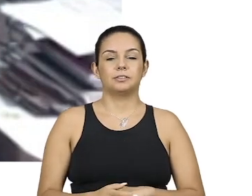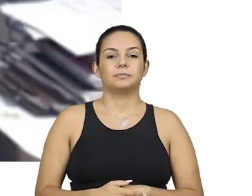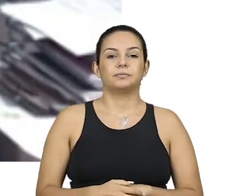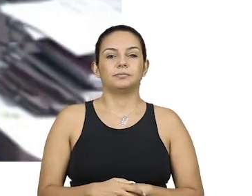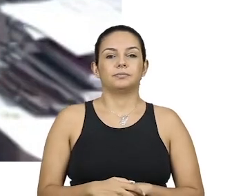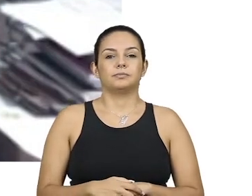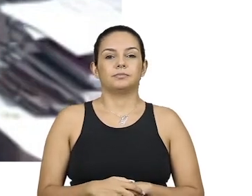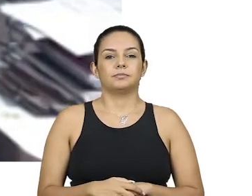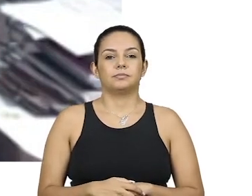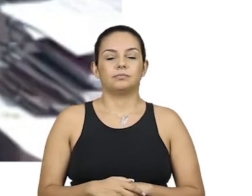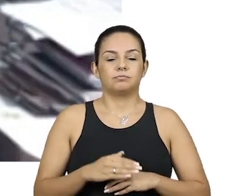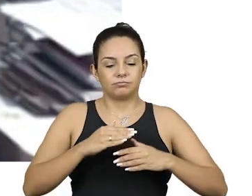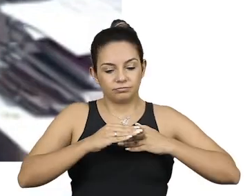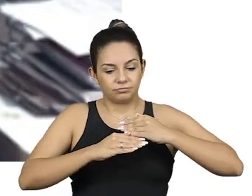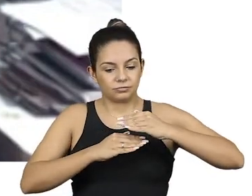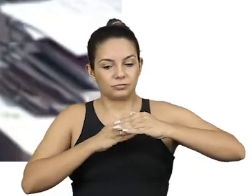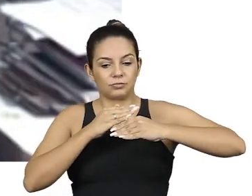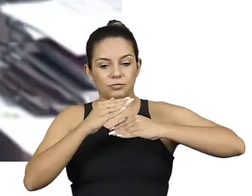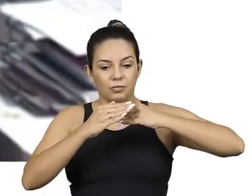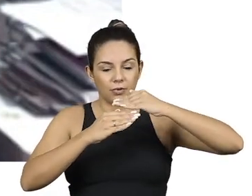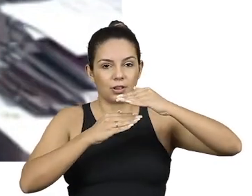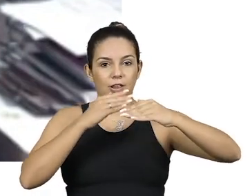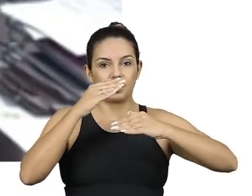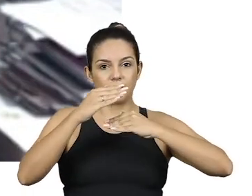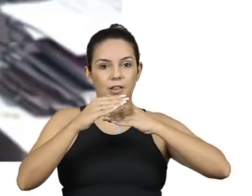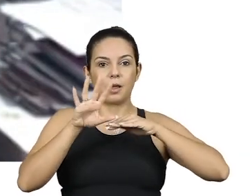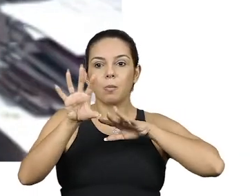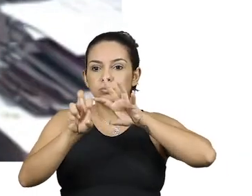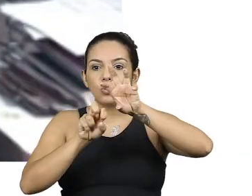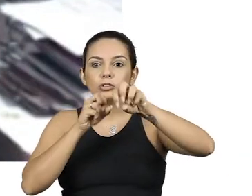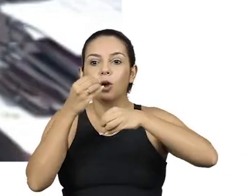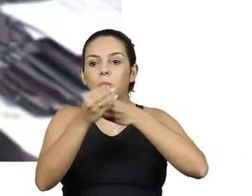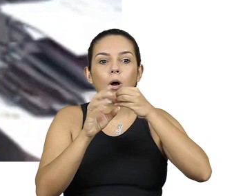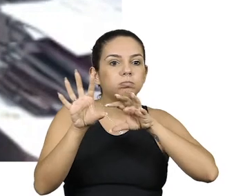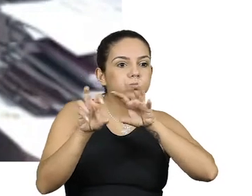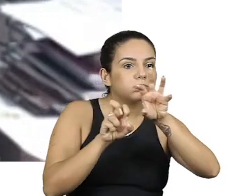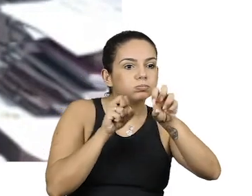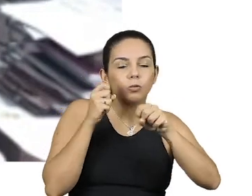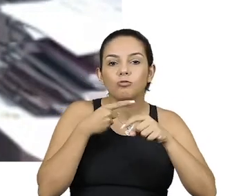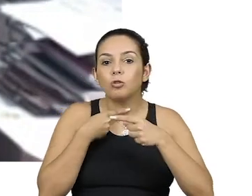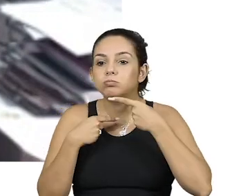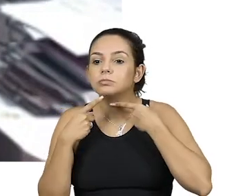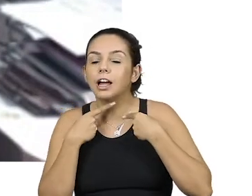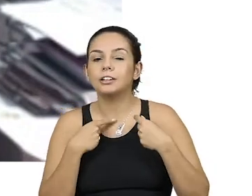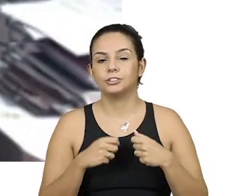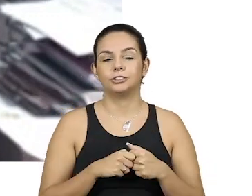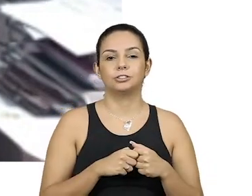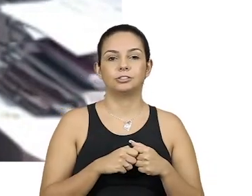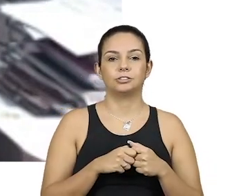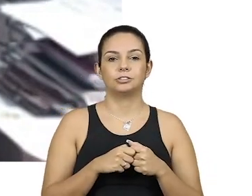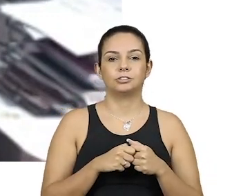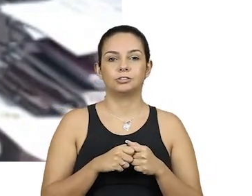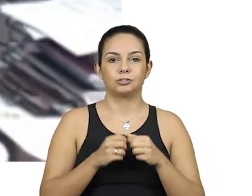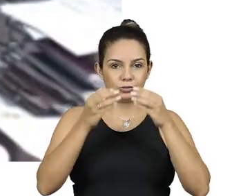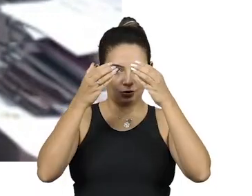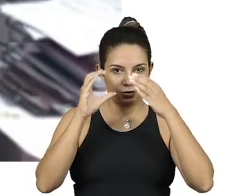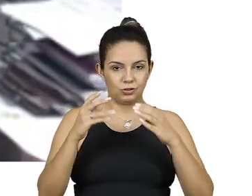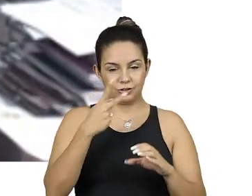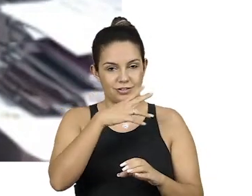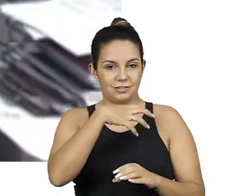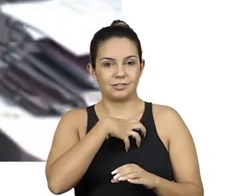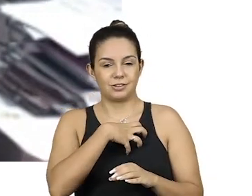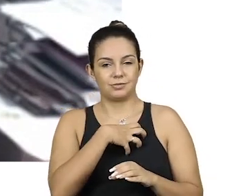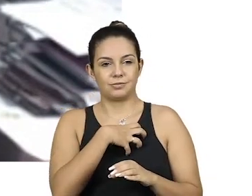percussiência de busca. coordenar seus sentimentos,